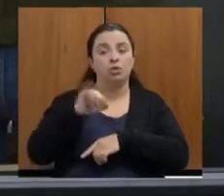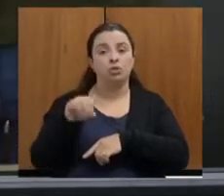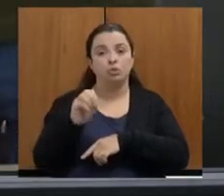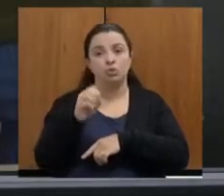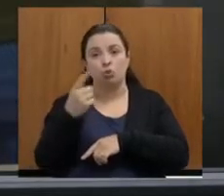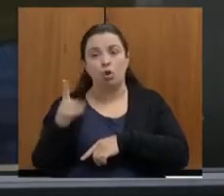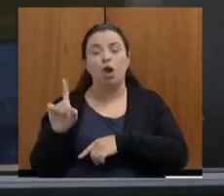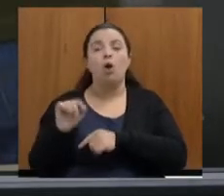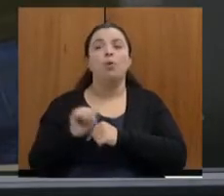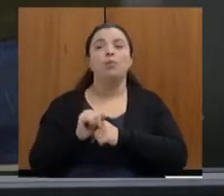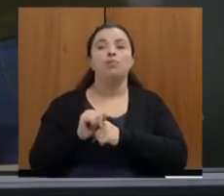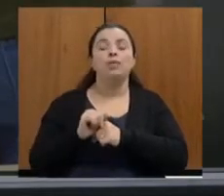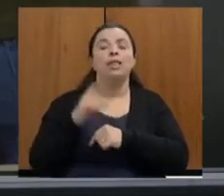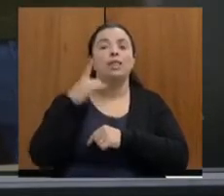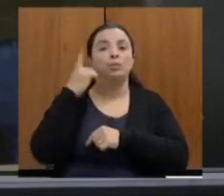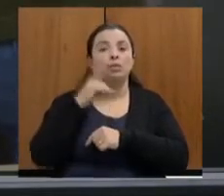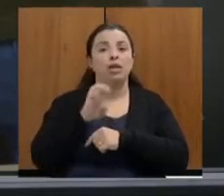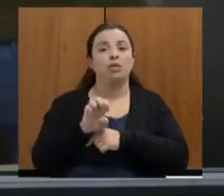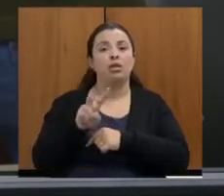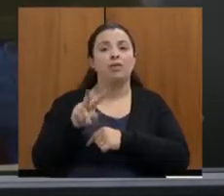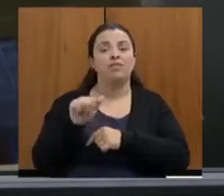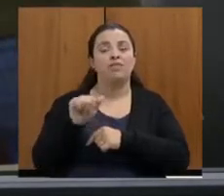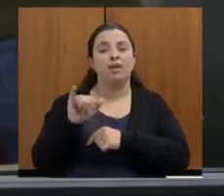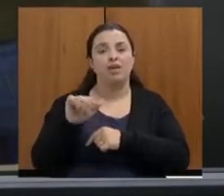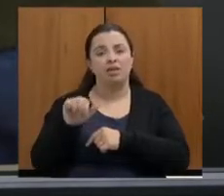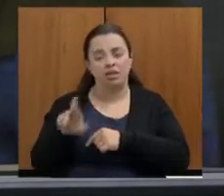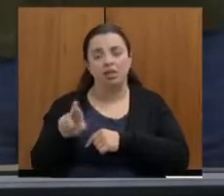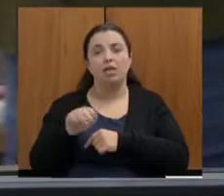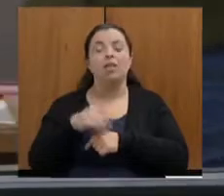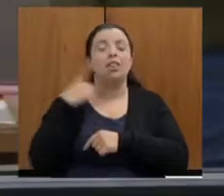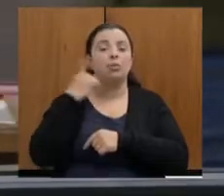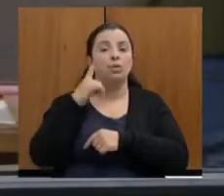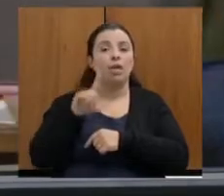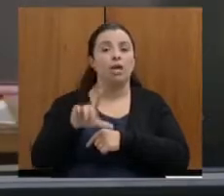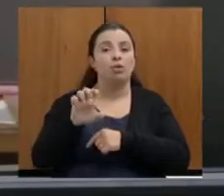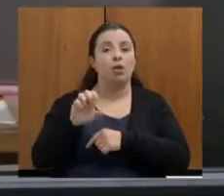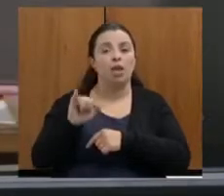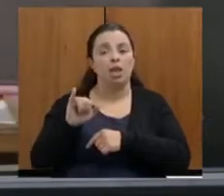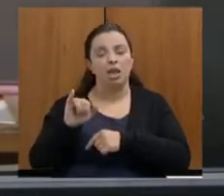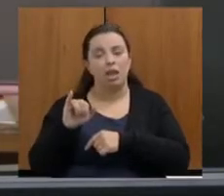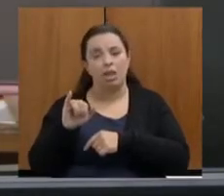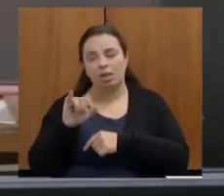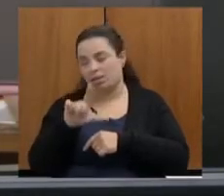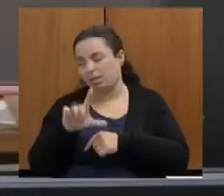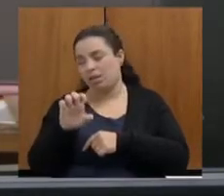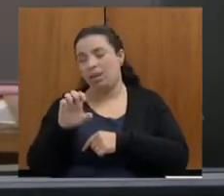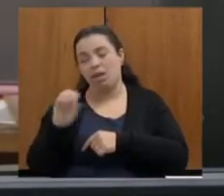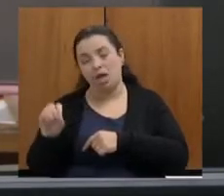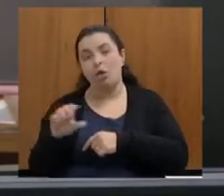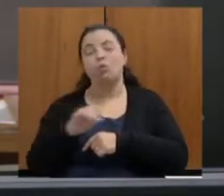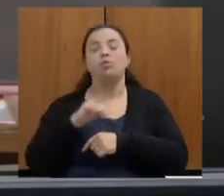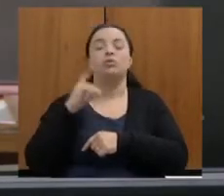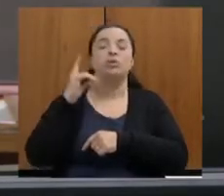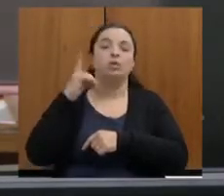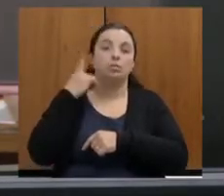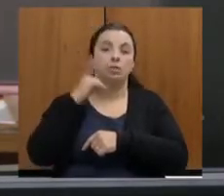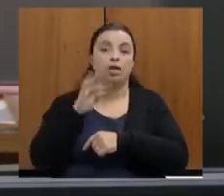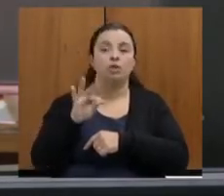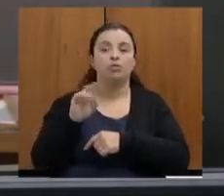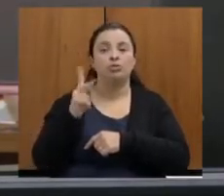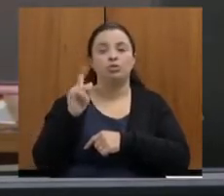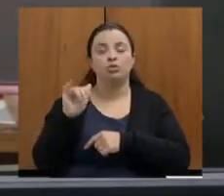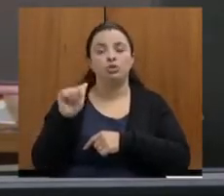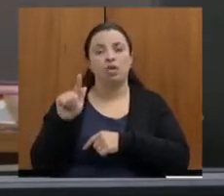o deputado Léo Monteiro o deputado Tiago metrô e o deputado Júlio Delgado que pertencem também